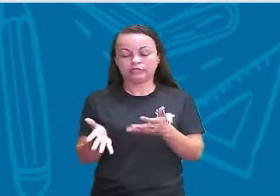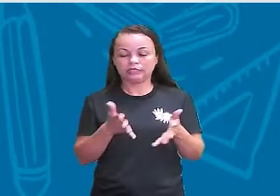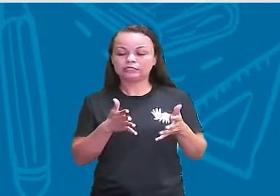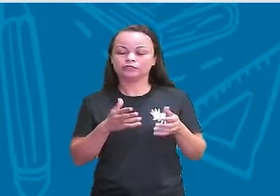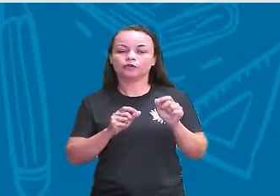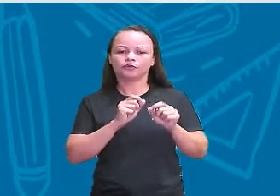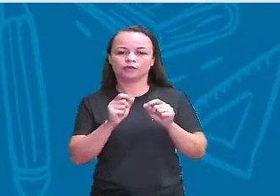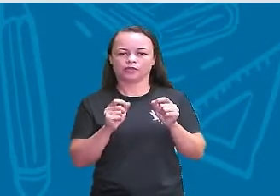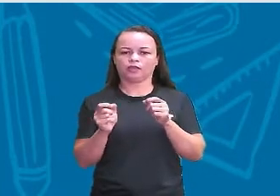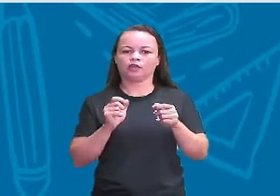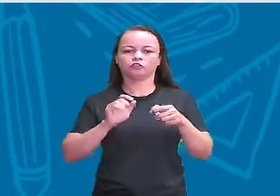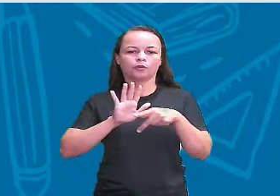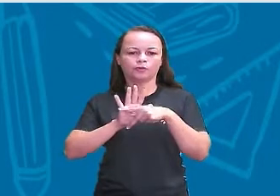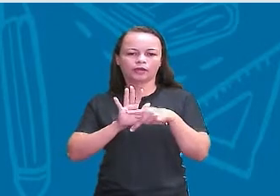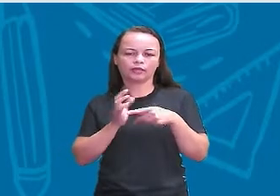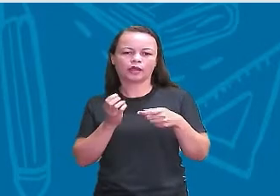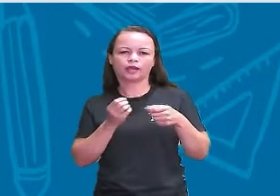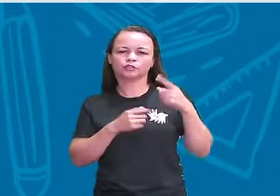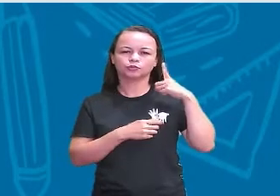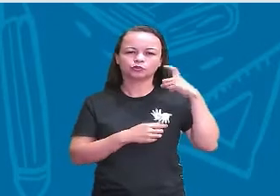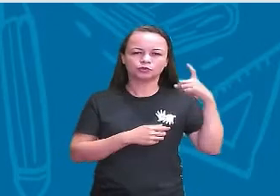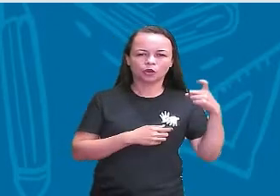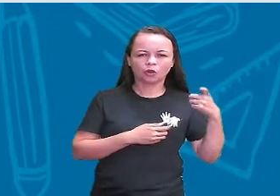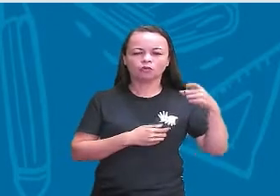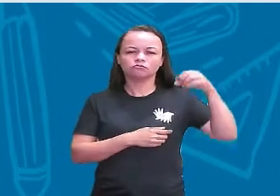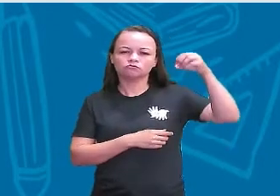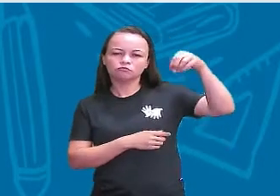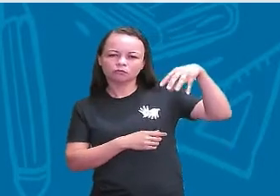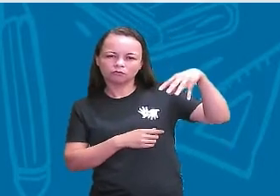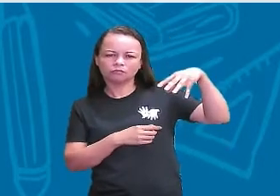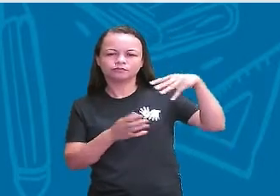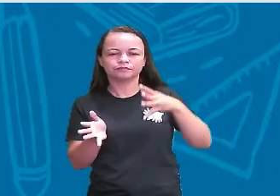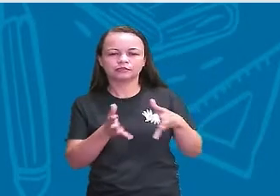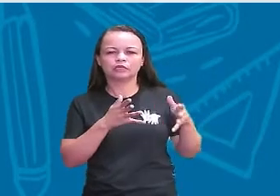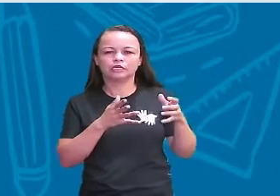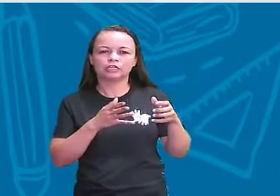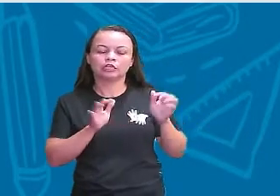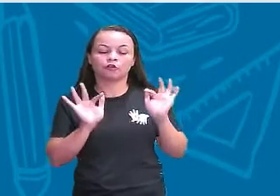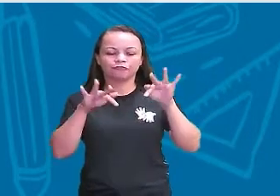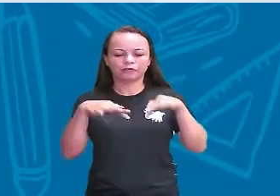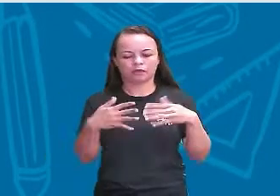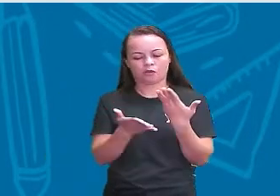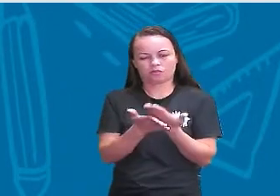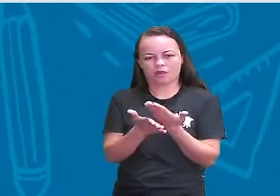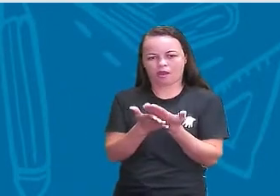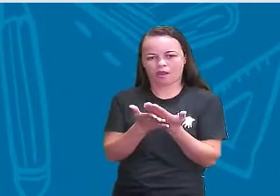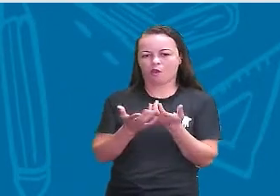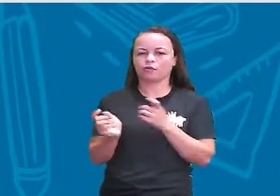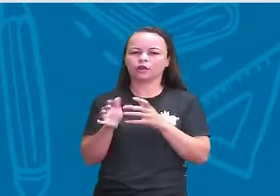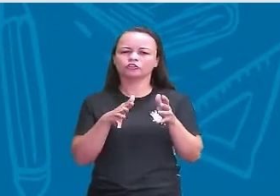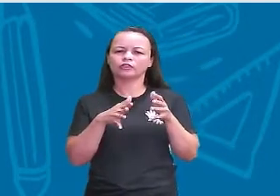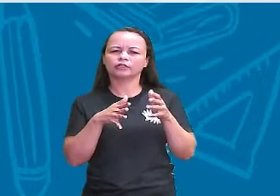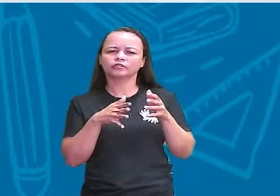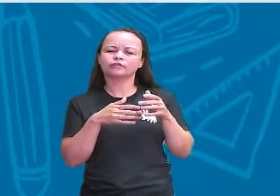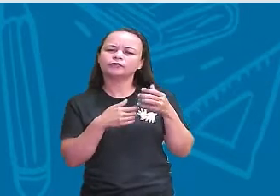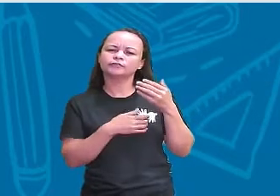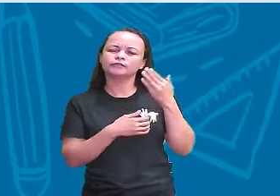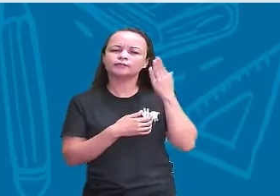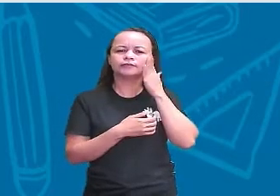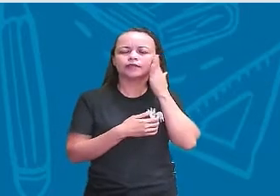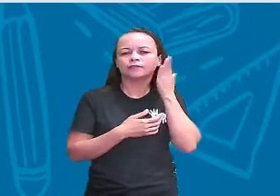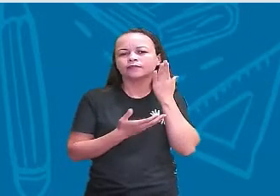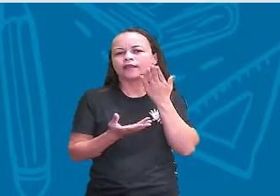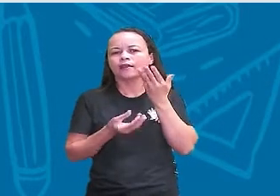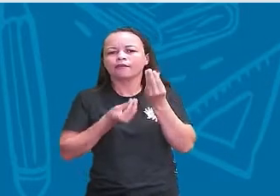do som e da luz, tá certo? E ao final da nossa aula a gente vai conseguir ter a capacidade de reconhecer